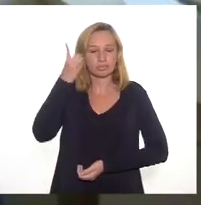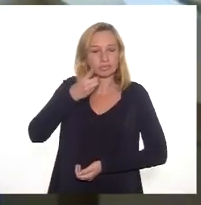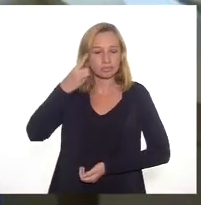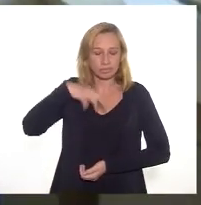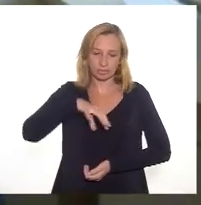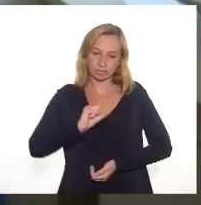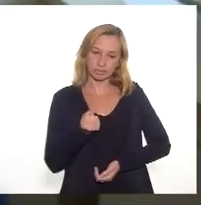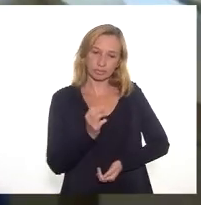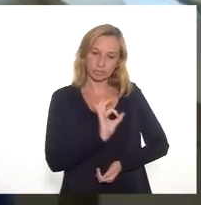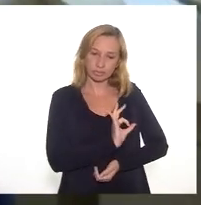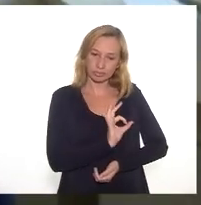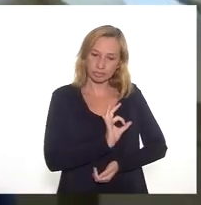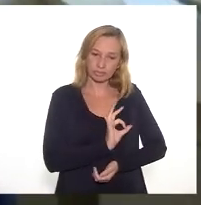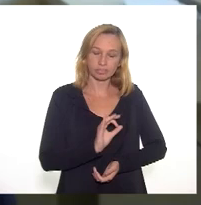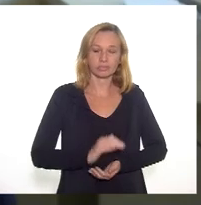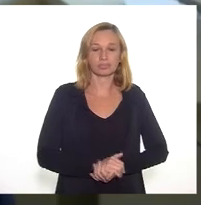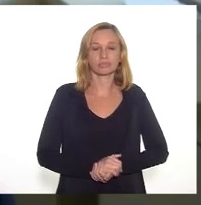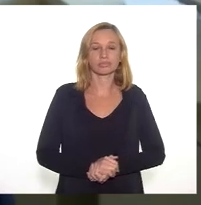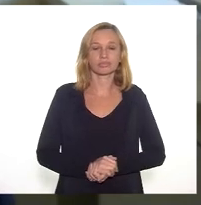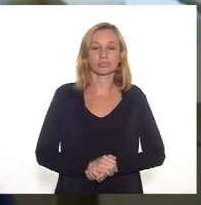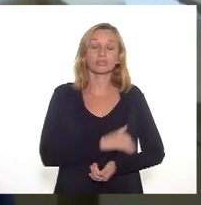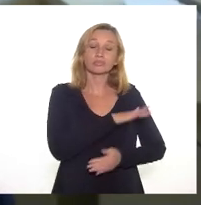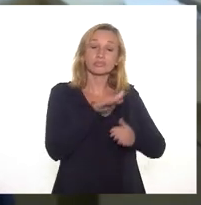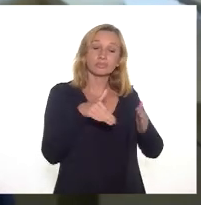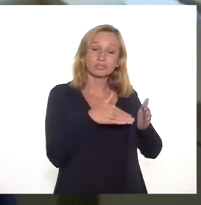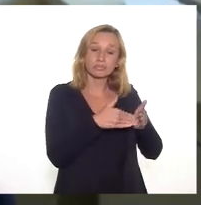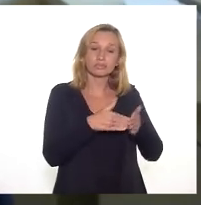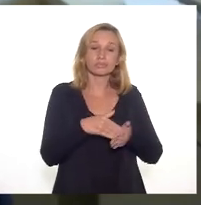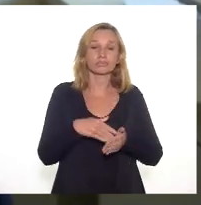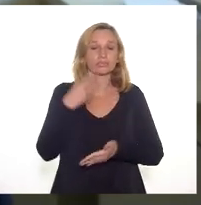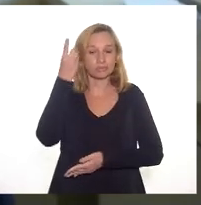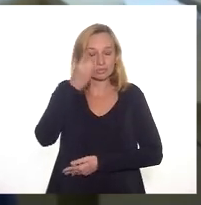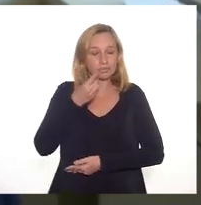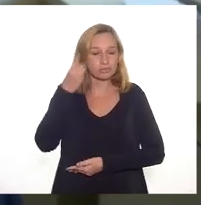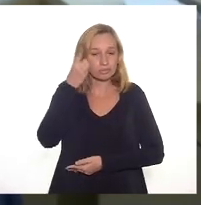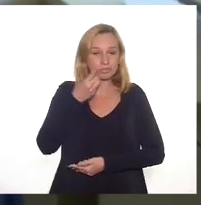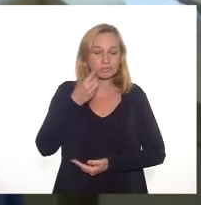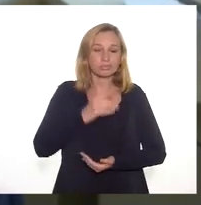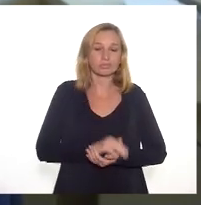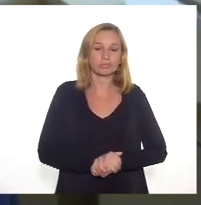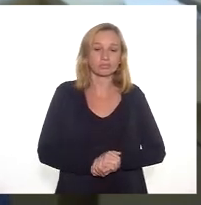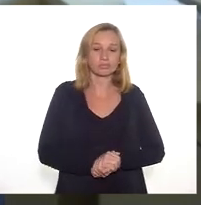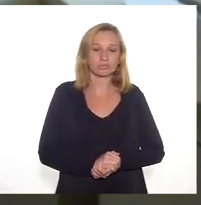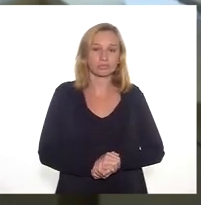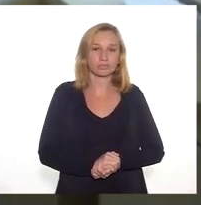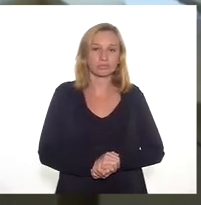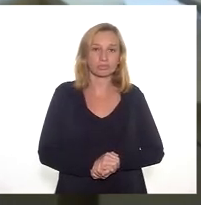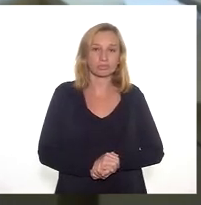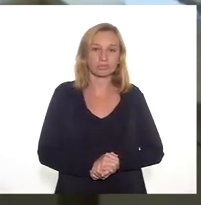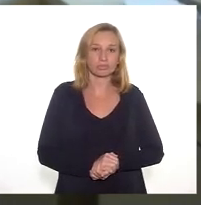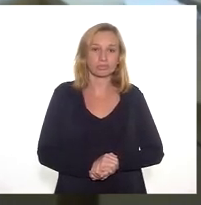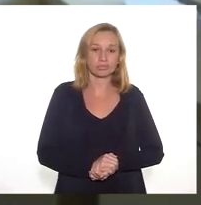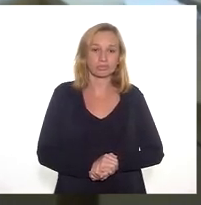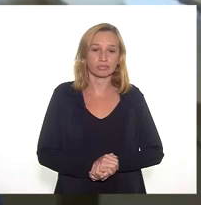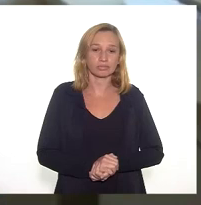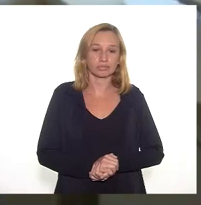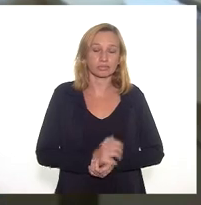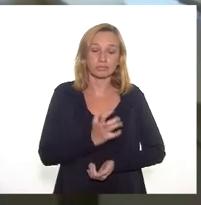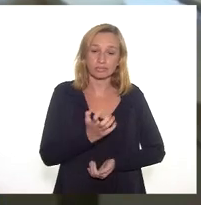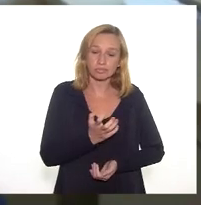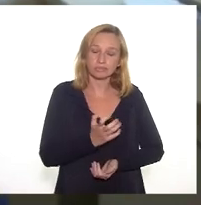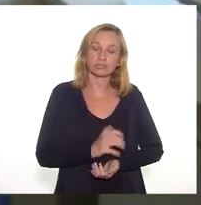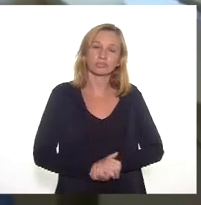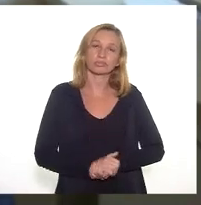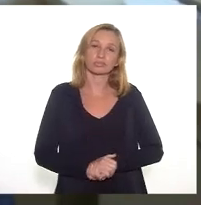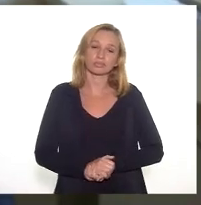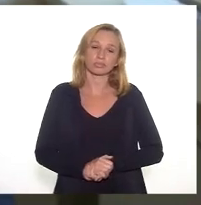Rocha, senhoras deputadas, senhores deputados, quero aqui me